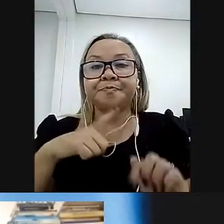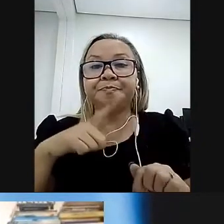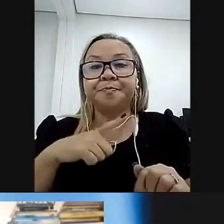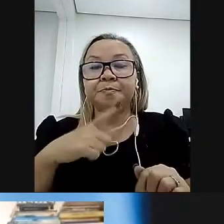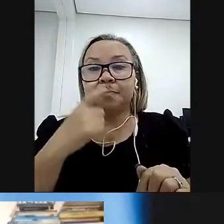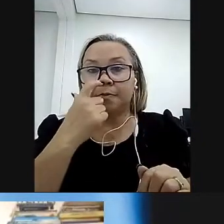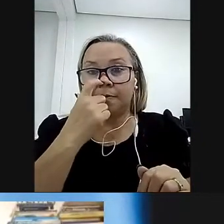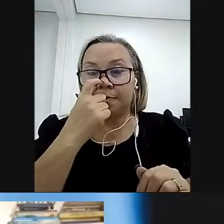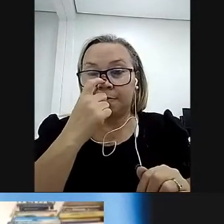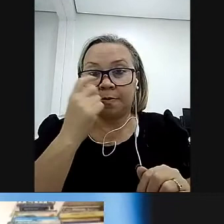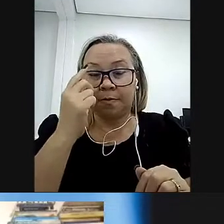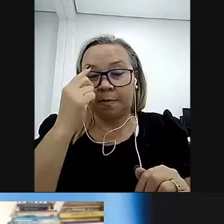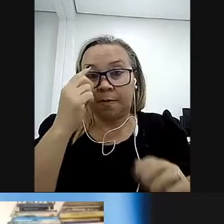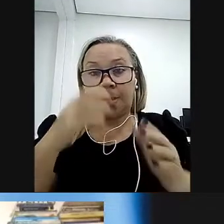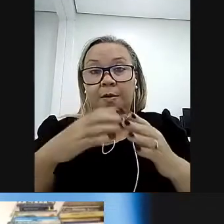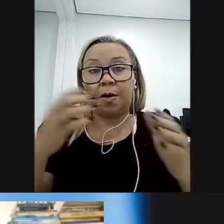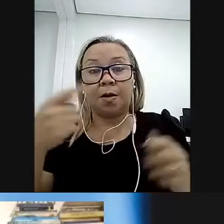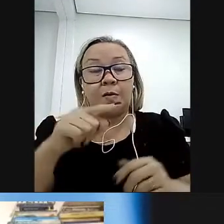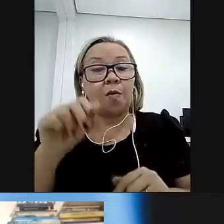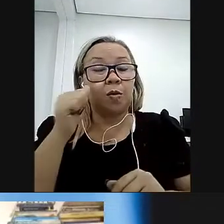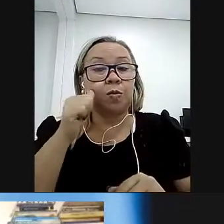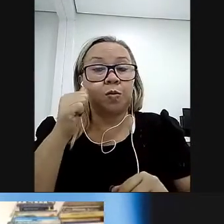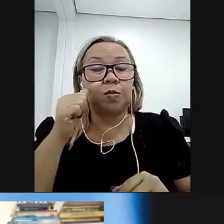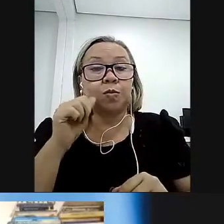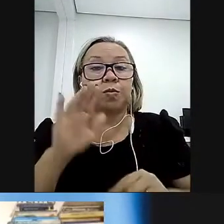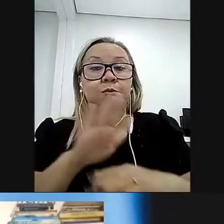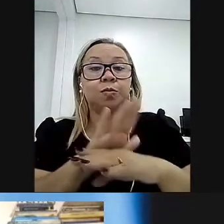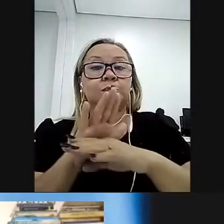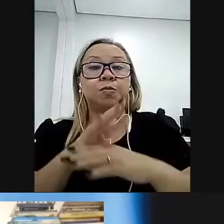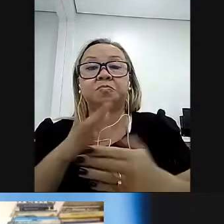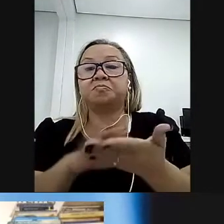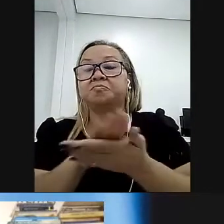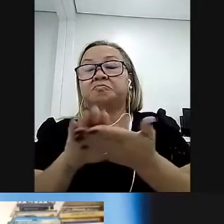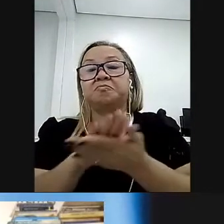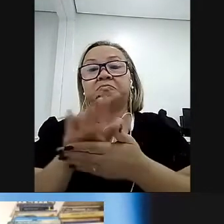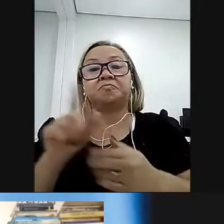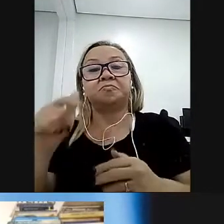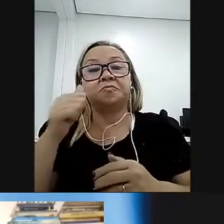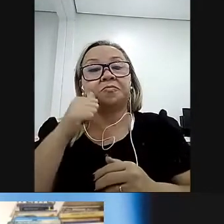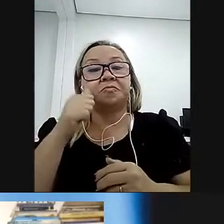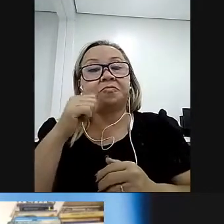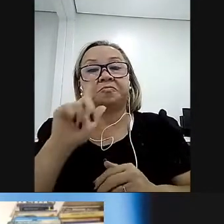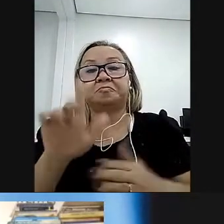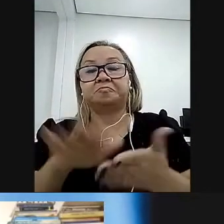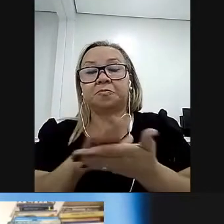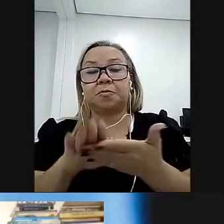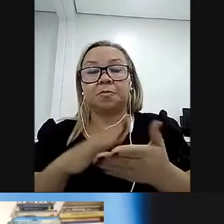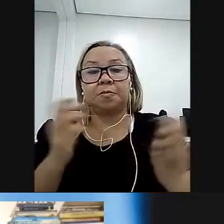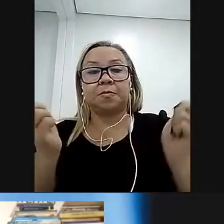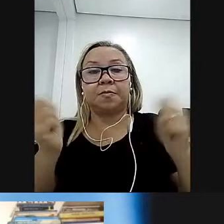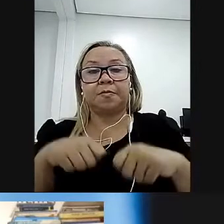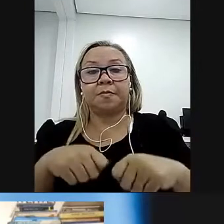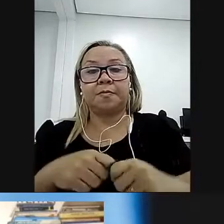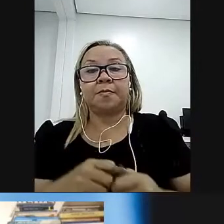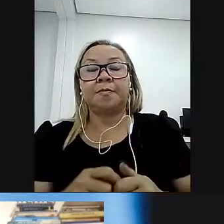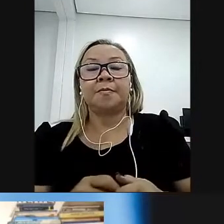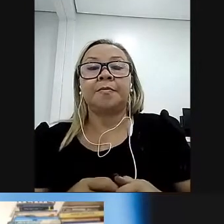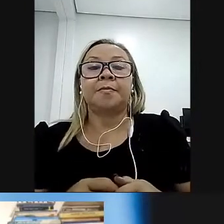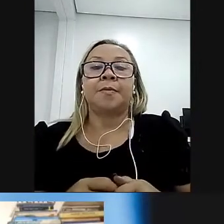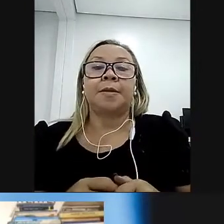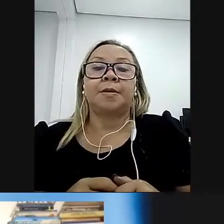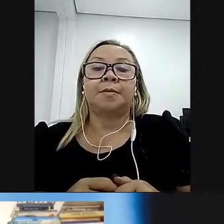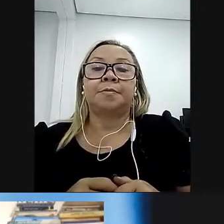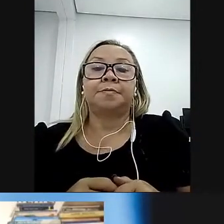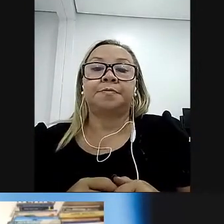A maioria foram mulheres. Sem elas, nada é possível. Sem vocês. A